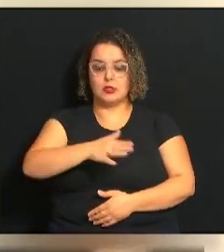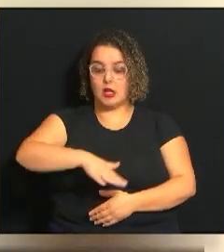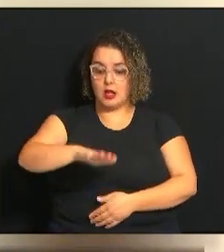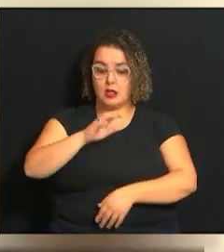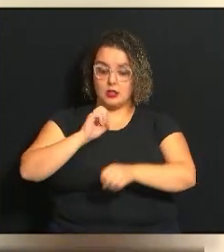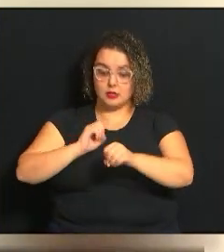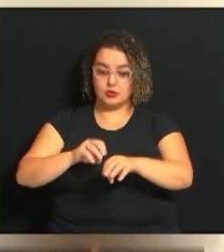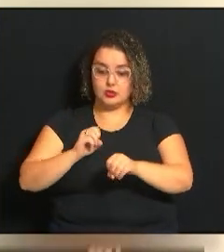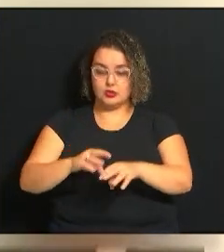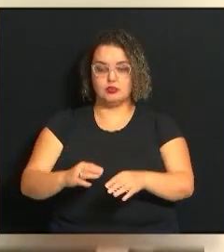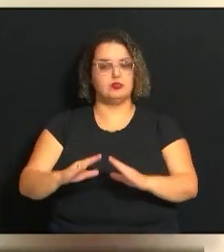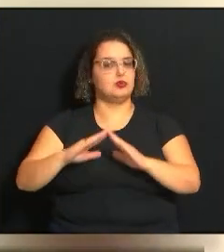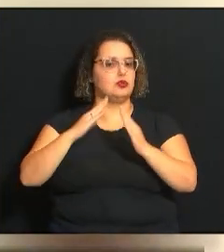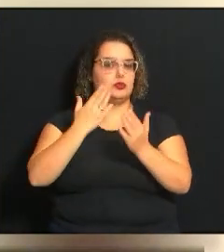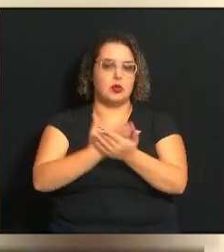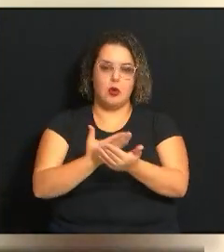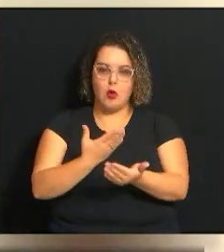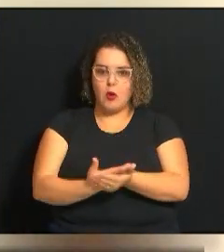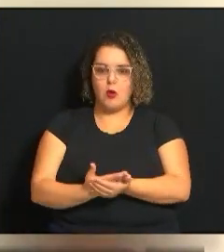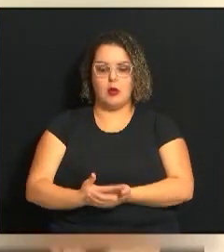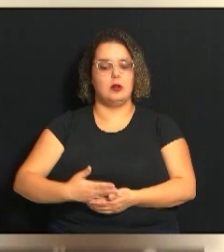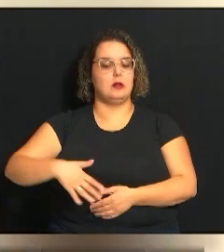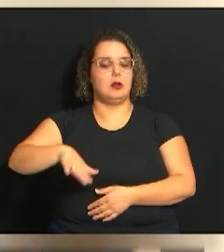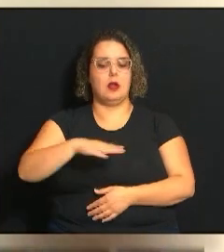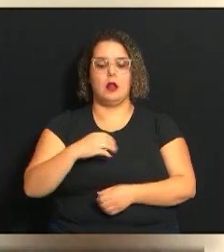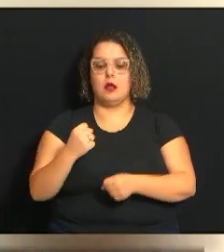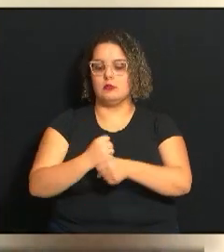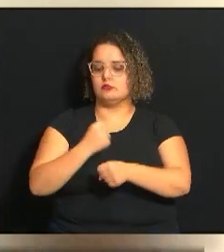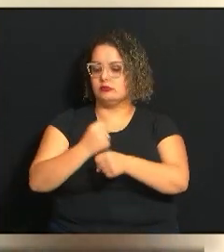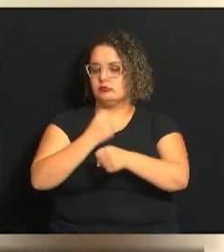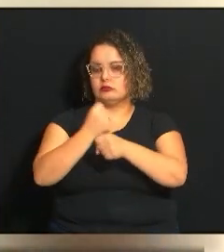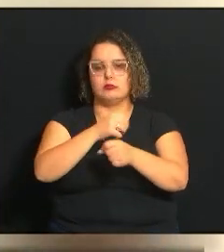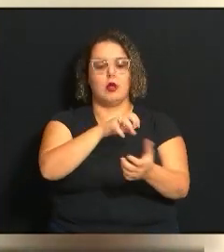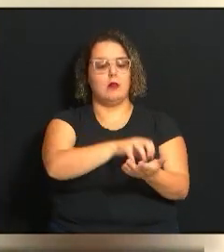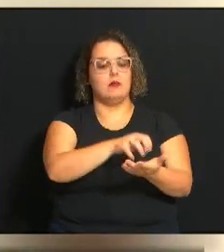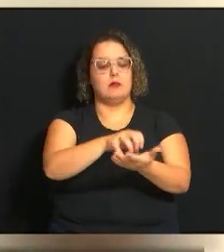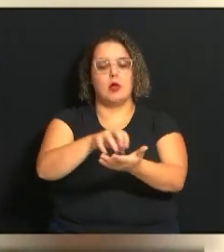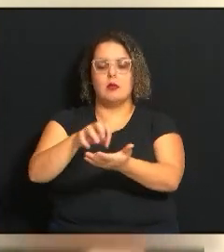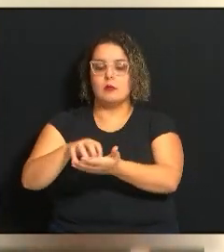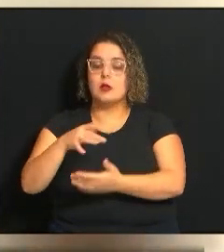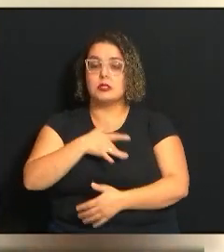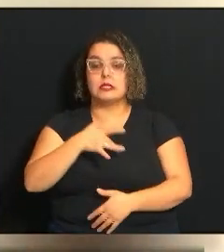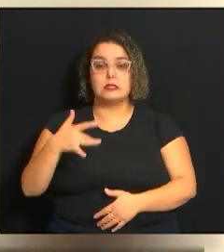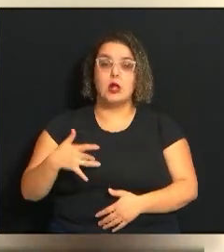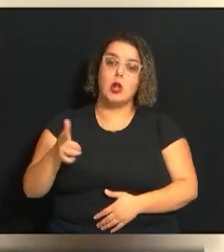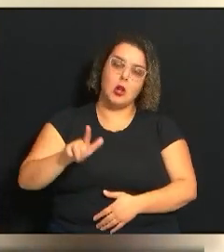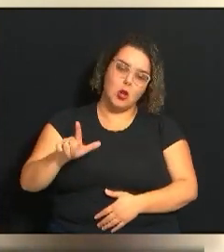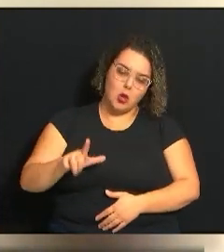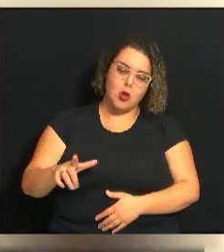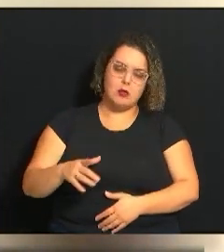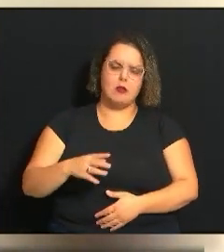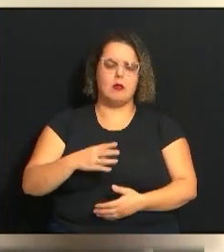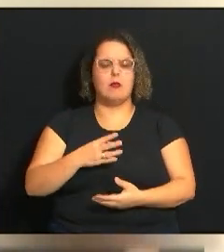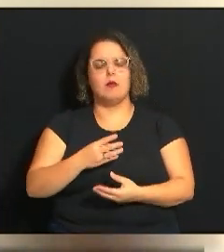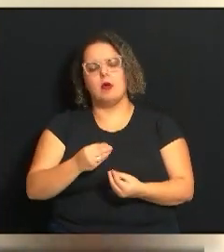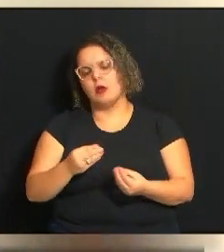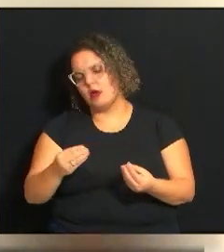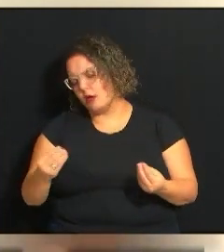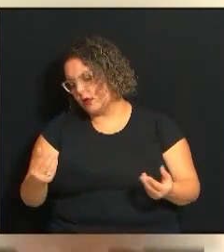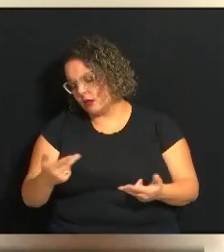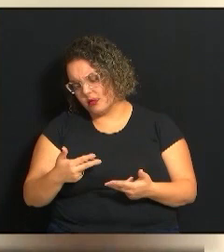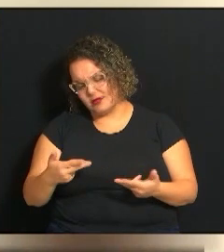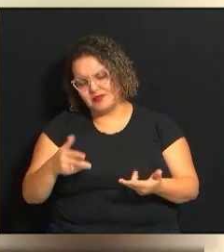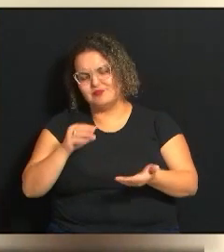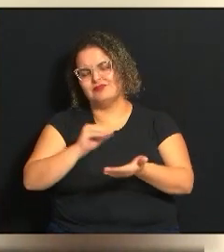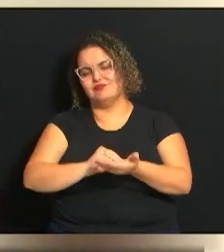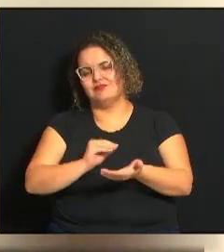de escolas, investimento na área de construção de postos de saúde. É claro, como eu disse, falta muito, mas é a luta da